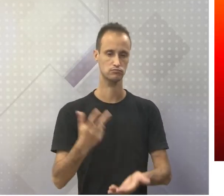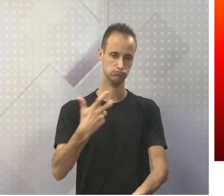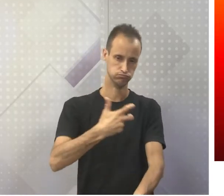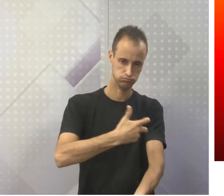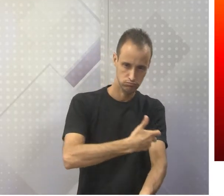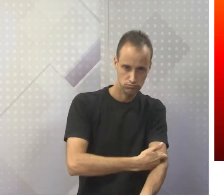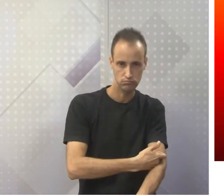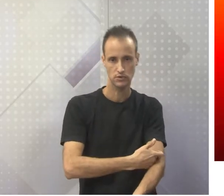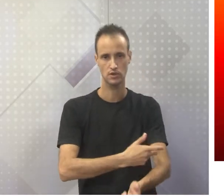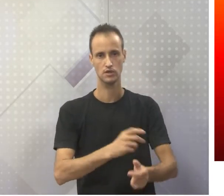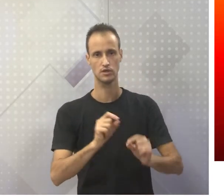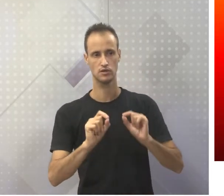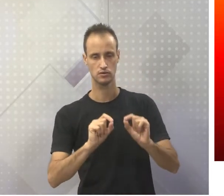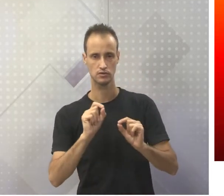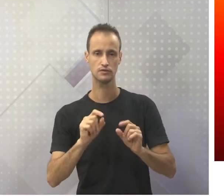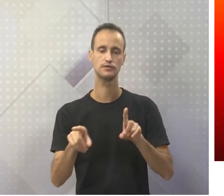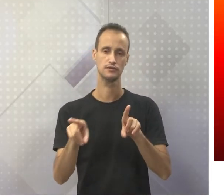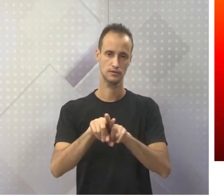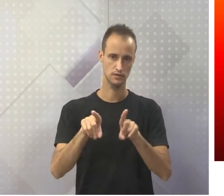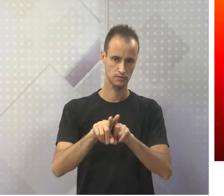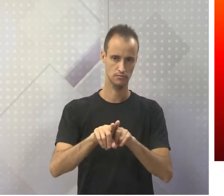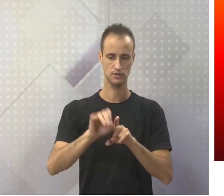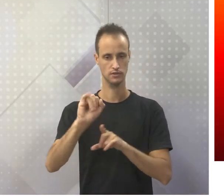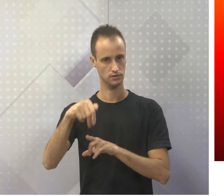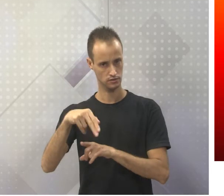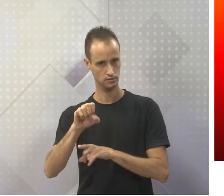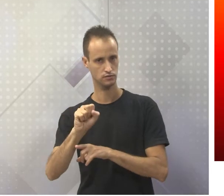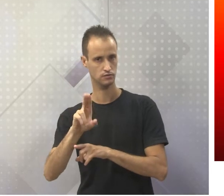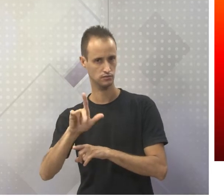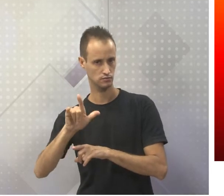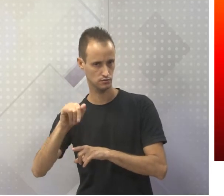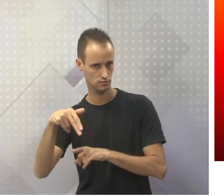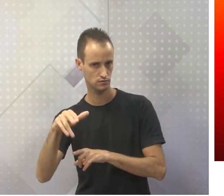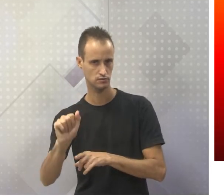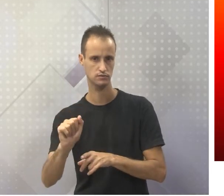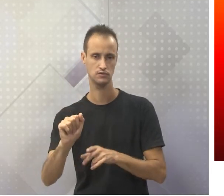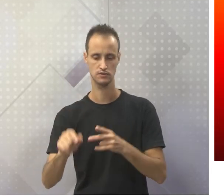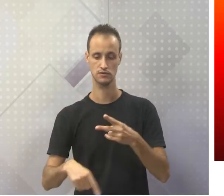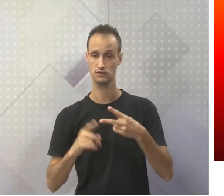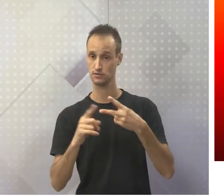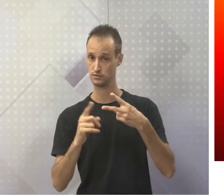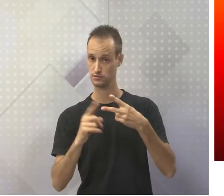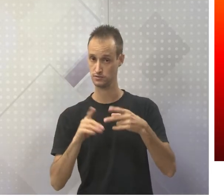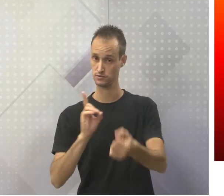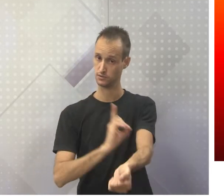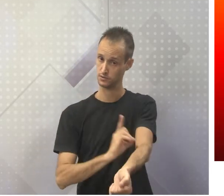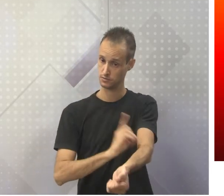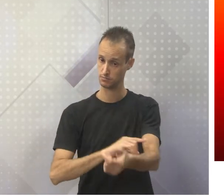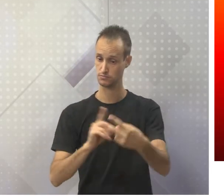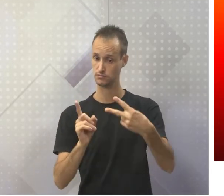é a própria insulina, né? Então, essa é a diabetes tipo 2.